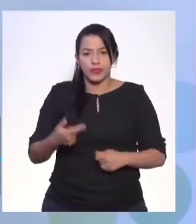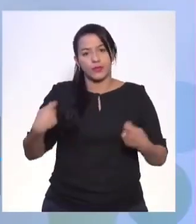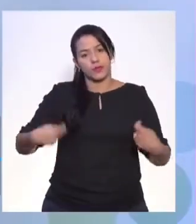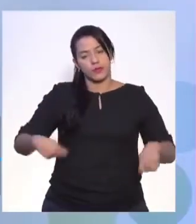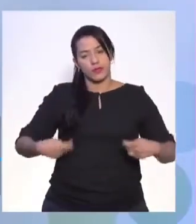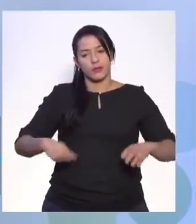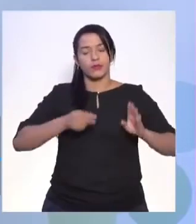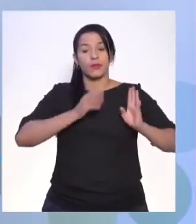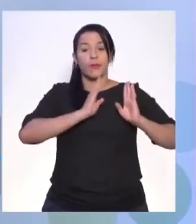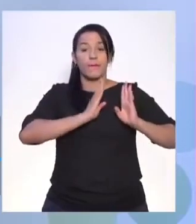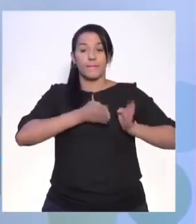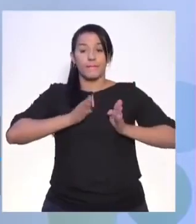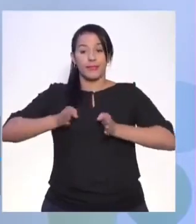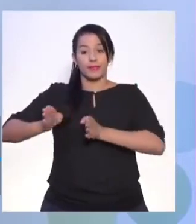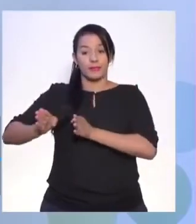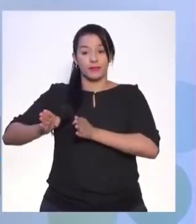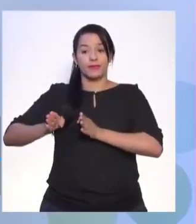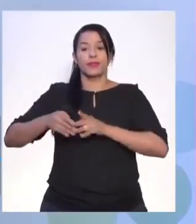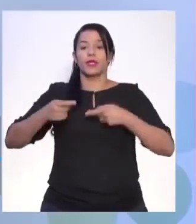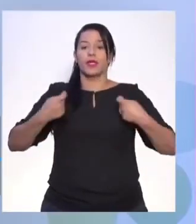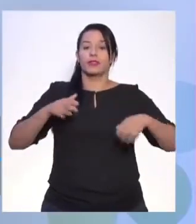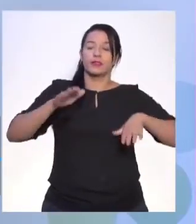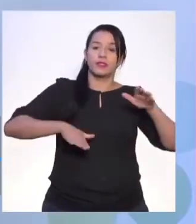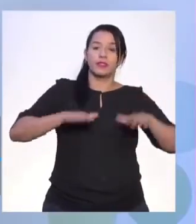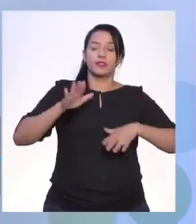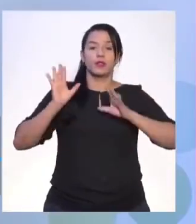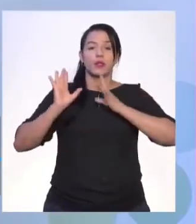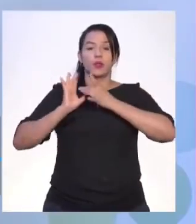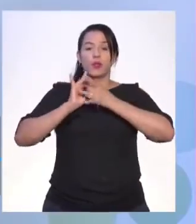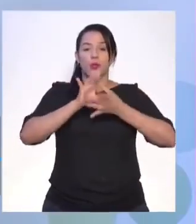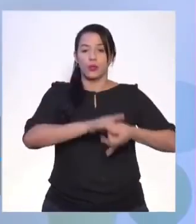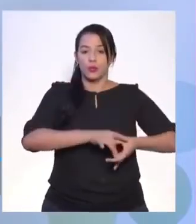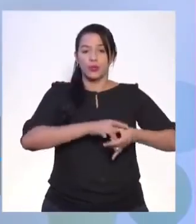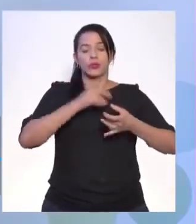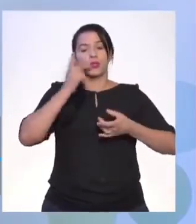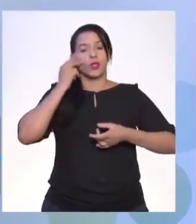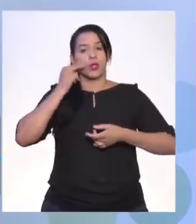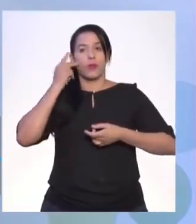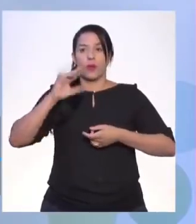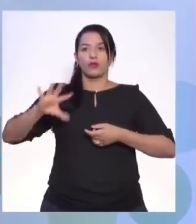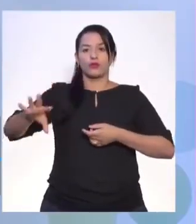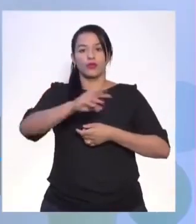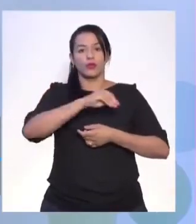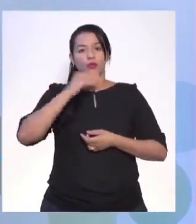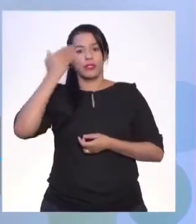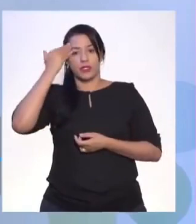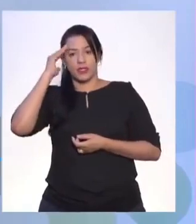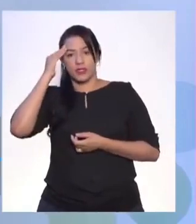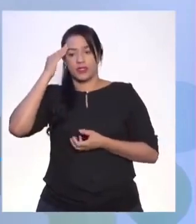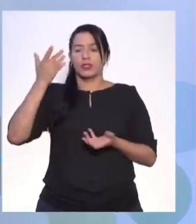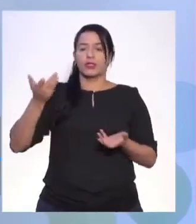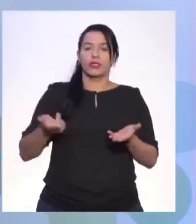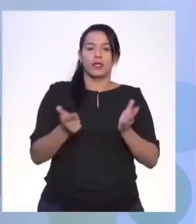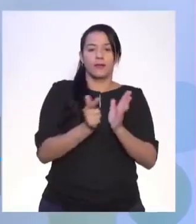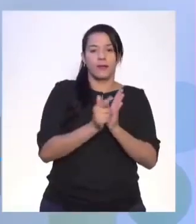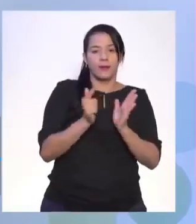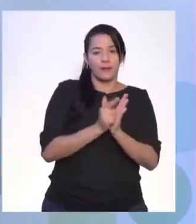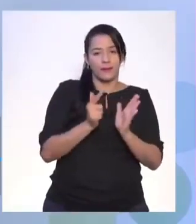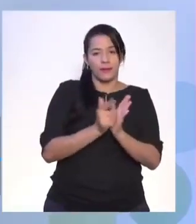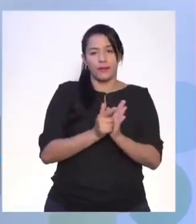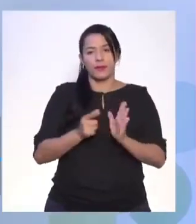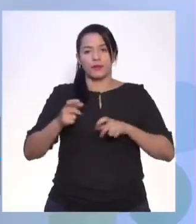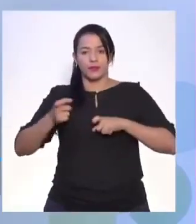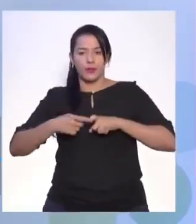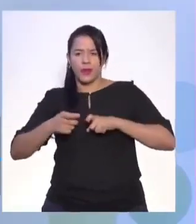padrão, porque há determinados contextos, né, que temos que utilizá-lo, que será comum a todos. Receita médica, né, e por aí vai, tá